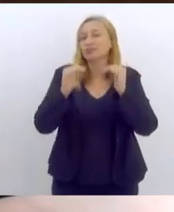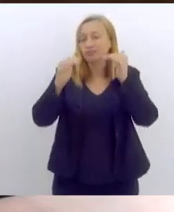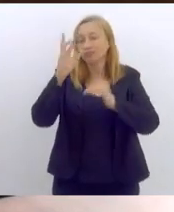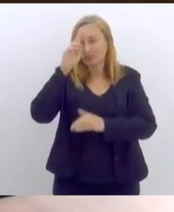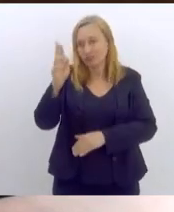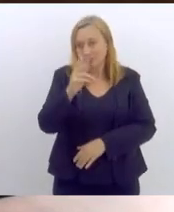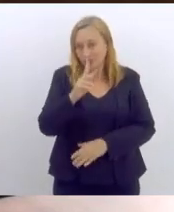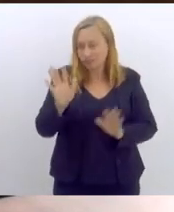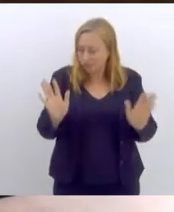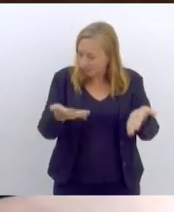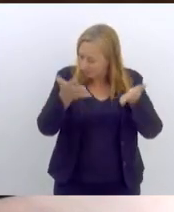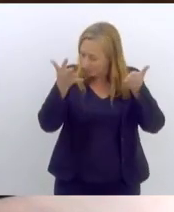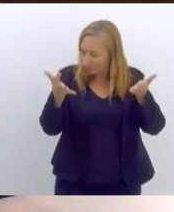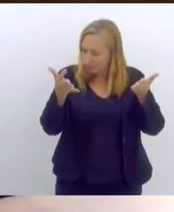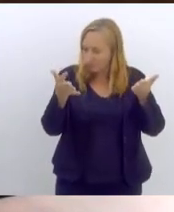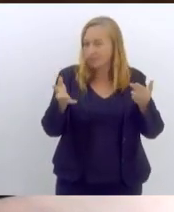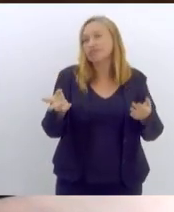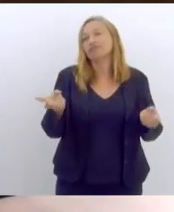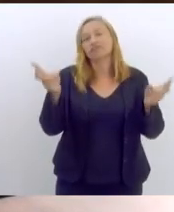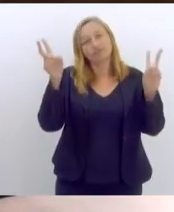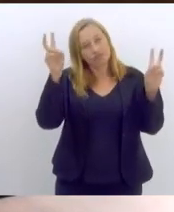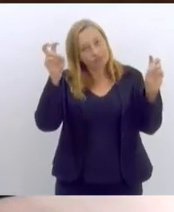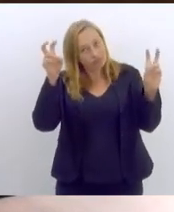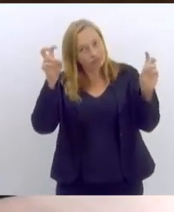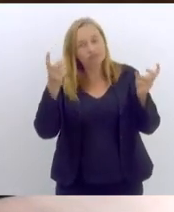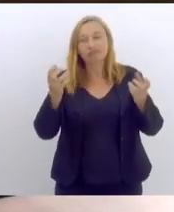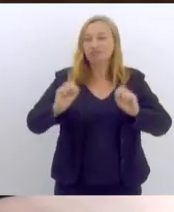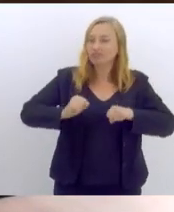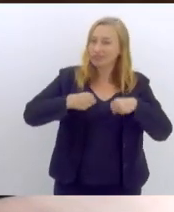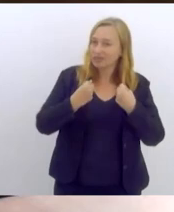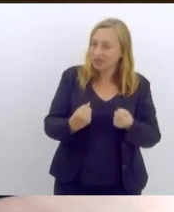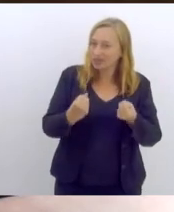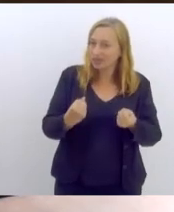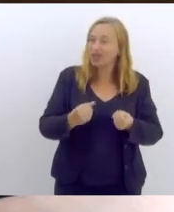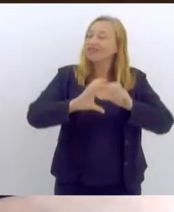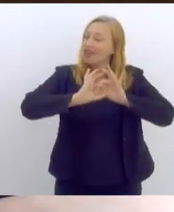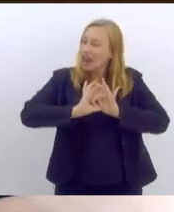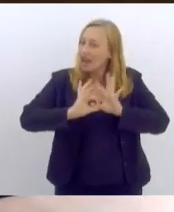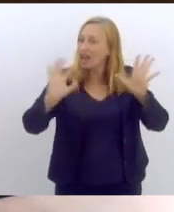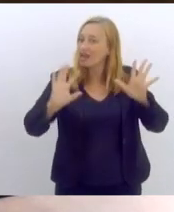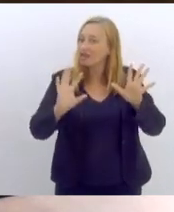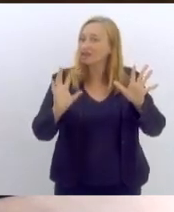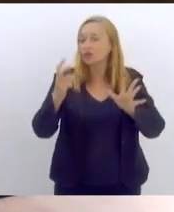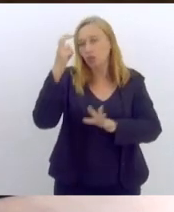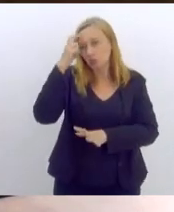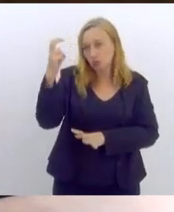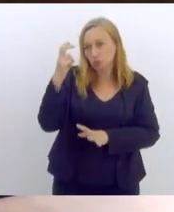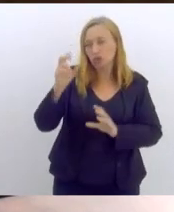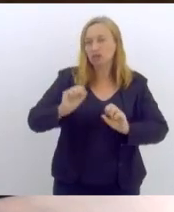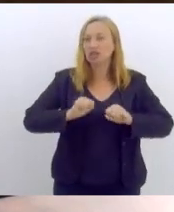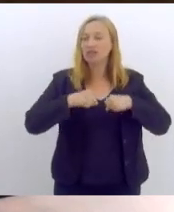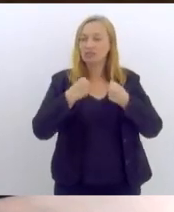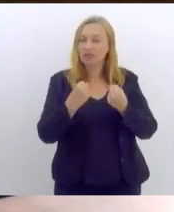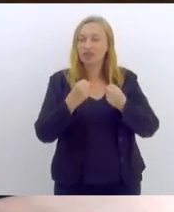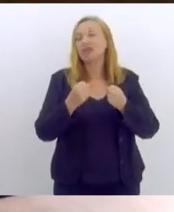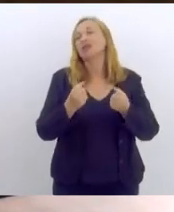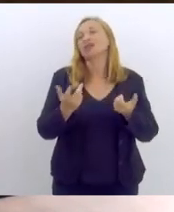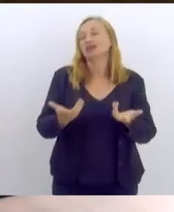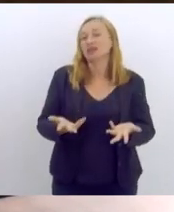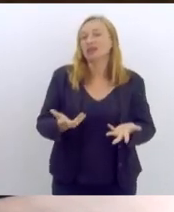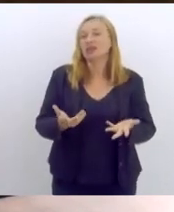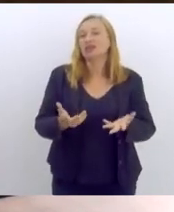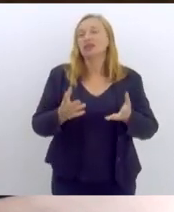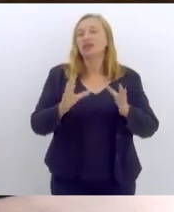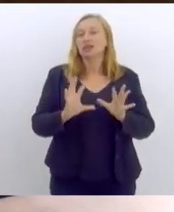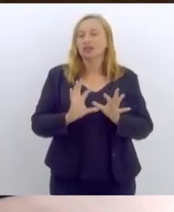essa iniciativa, nesse aspecto, em defesa da liberdade de culto, da liberdade religiosa. O que eu